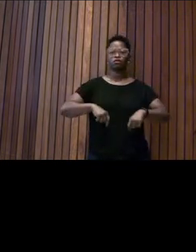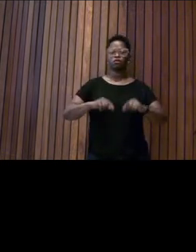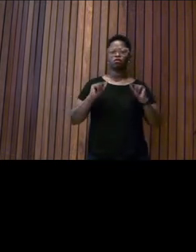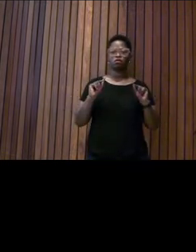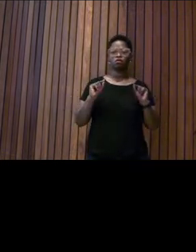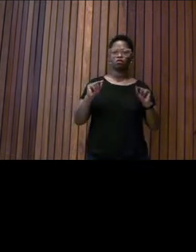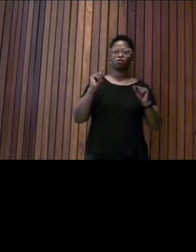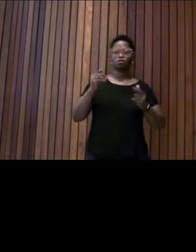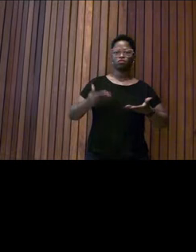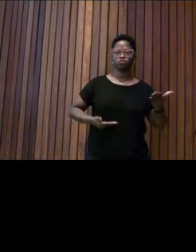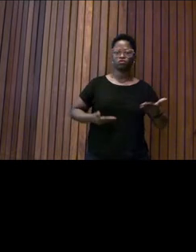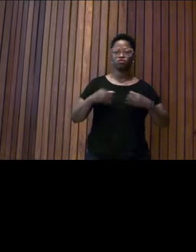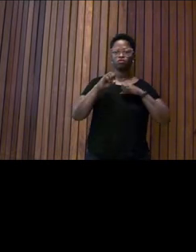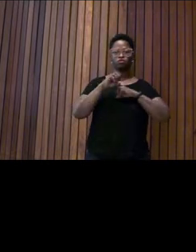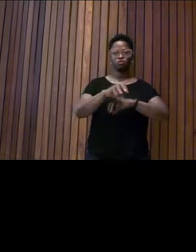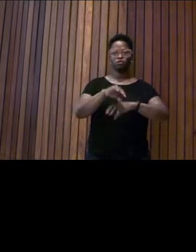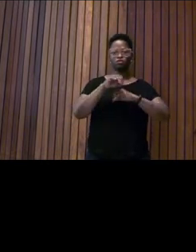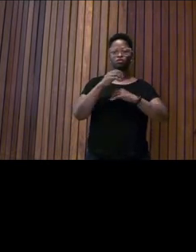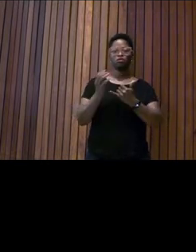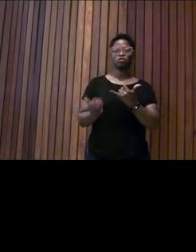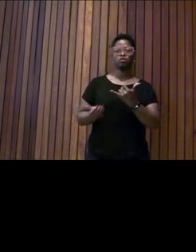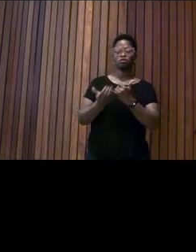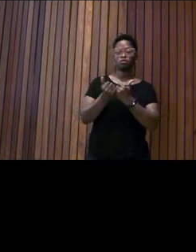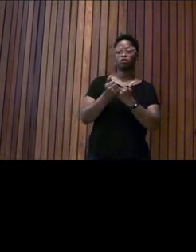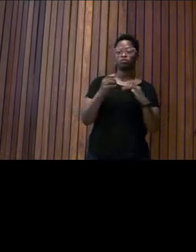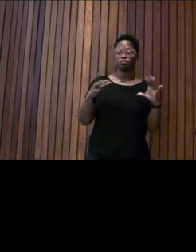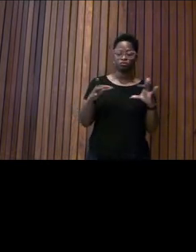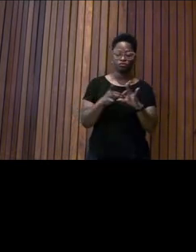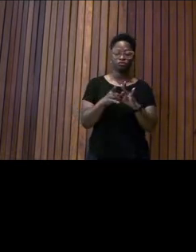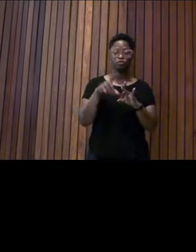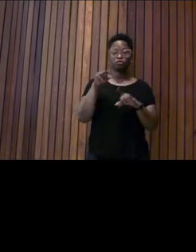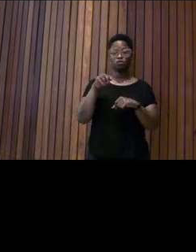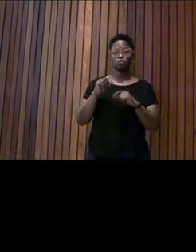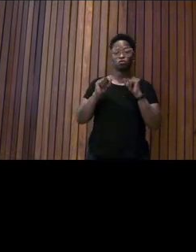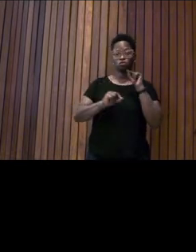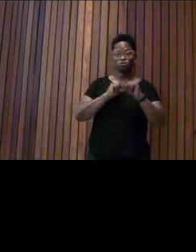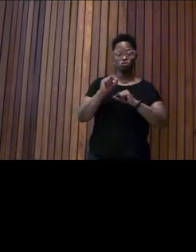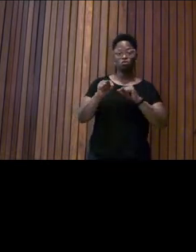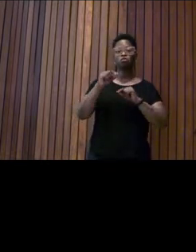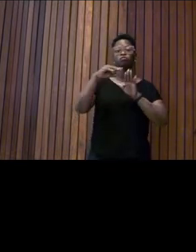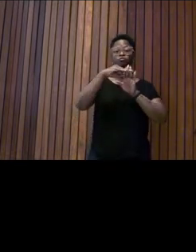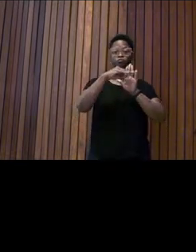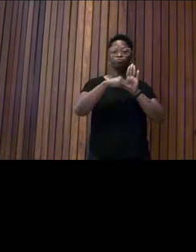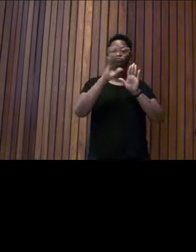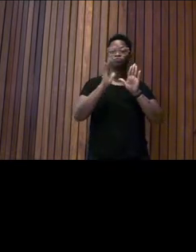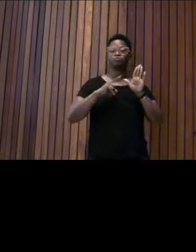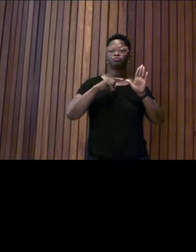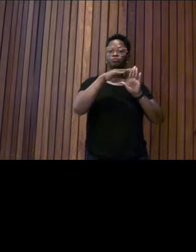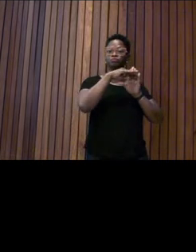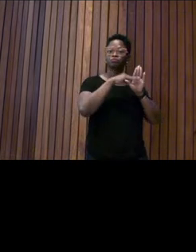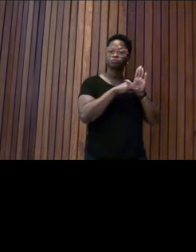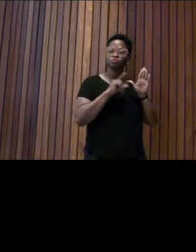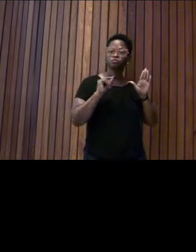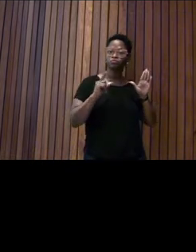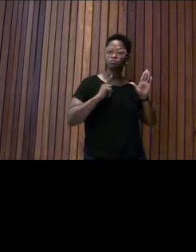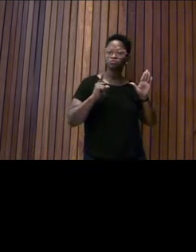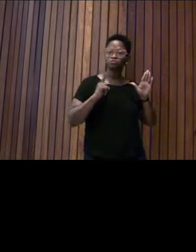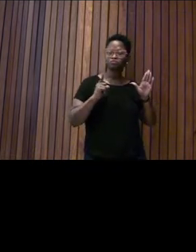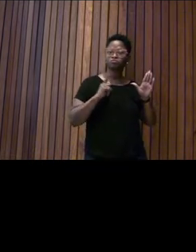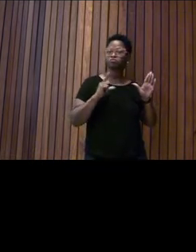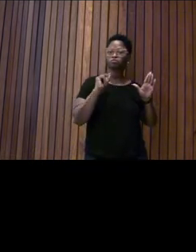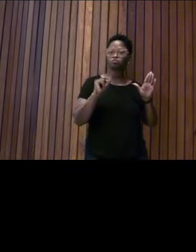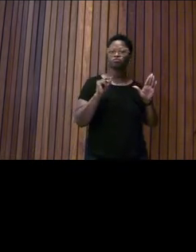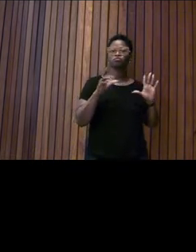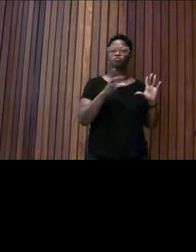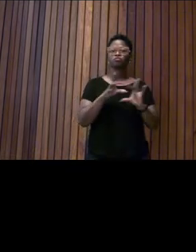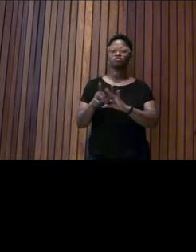do Serviço de Educação Patrimonial de articular, né, esse, digamos assim, esse programa, que já é um programa, né, que tem em si, né, um